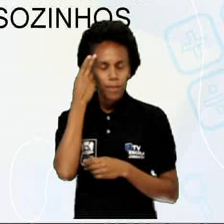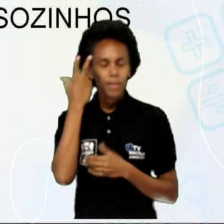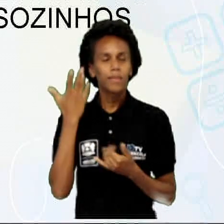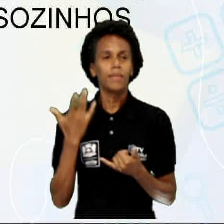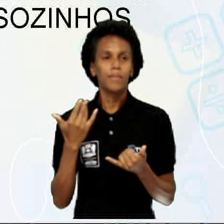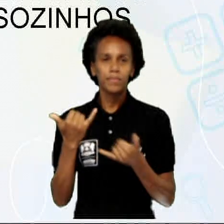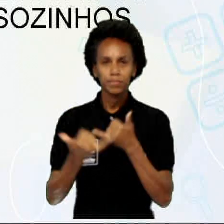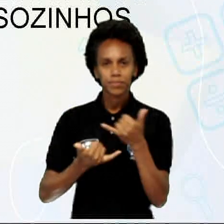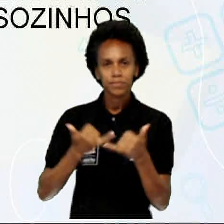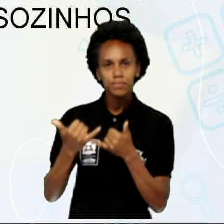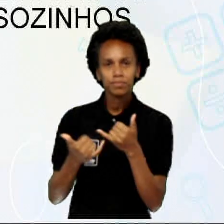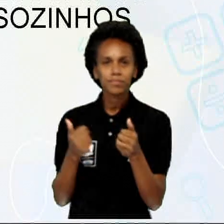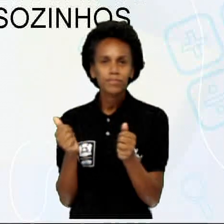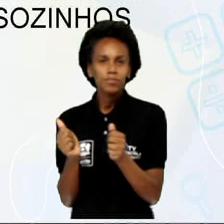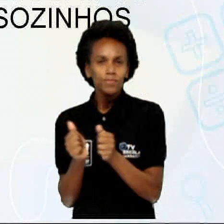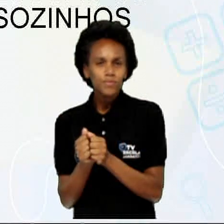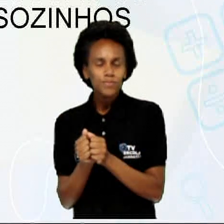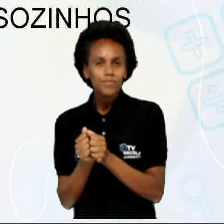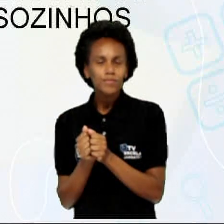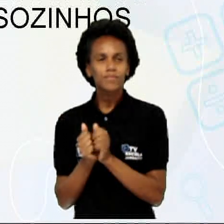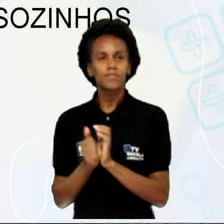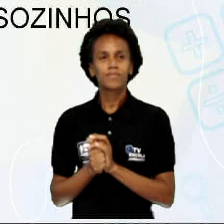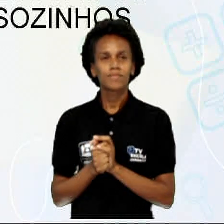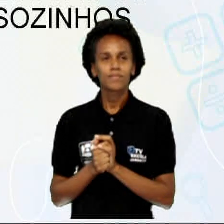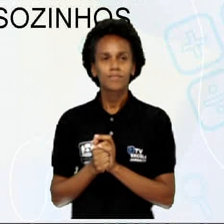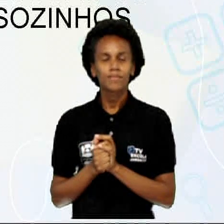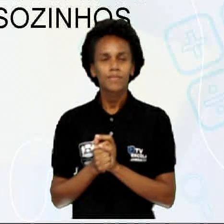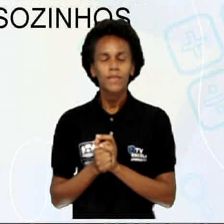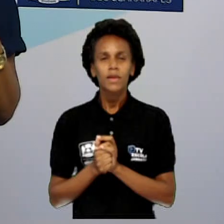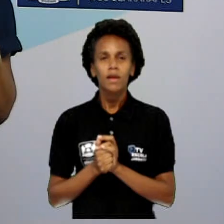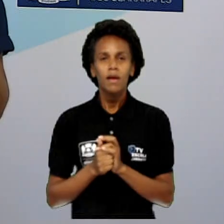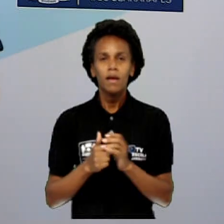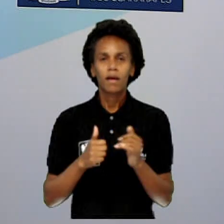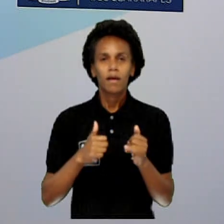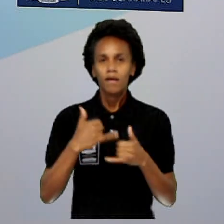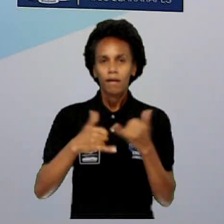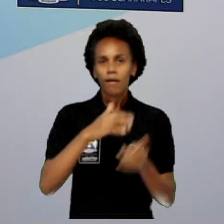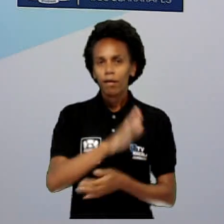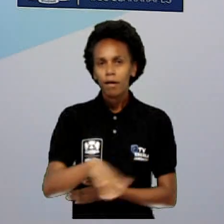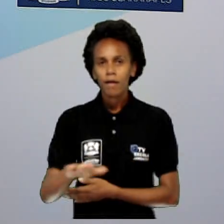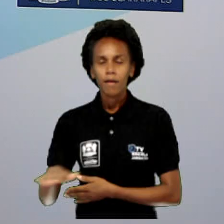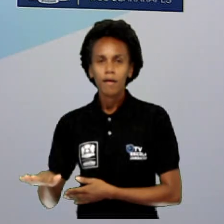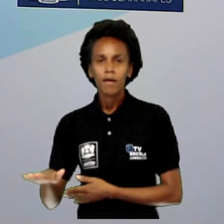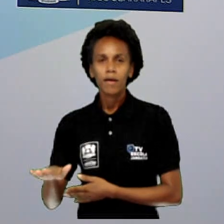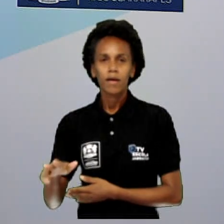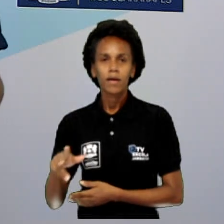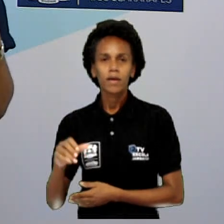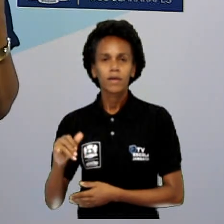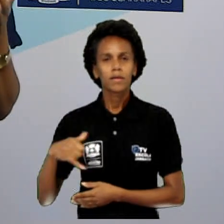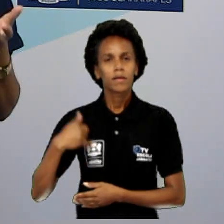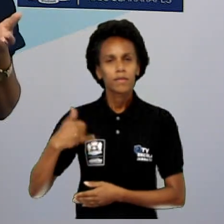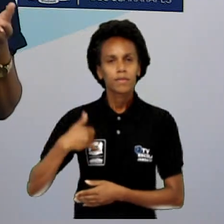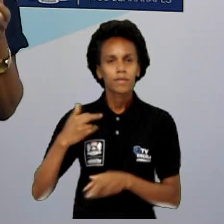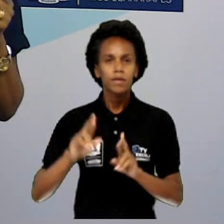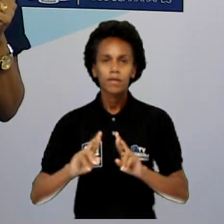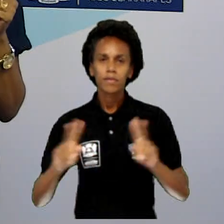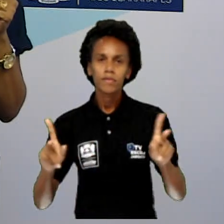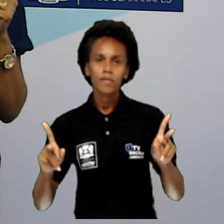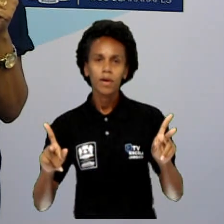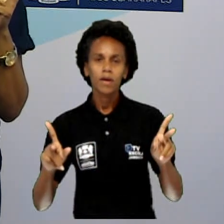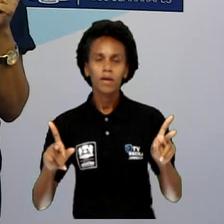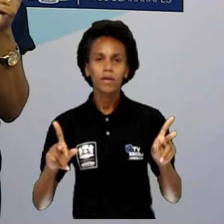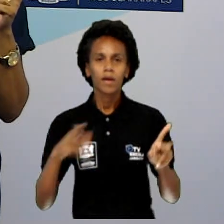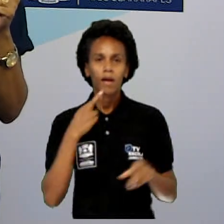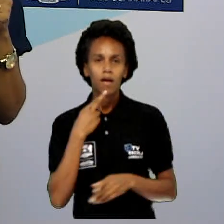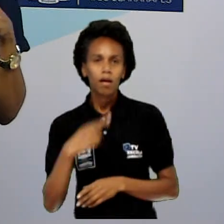especiais, crianças de idades diferentes, de credos diferentes, de origens